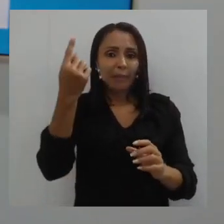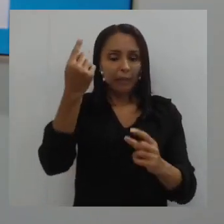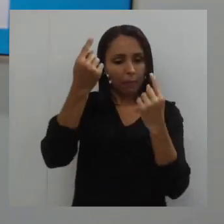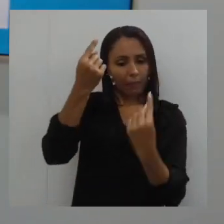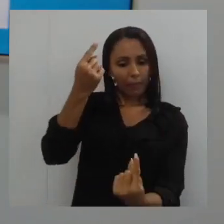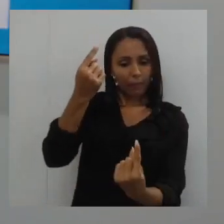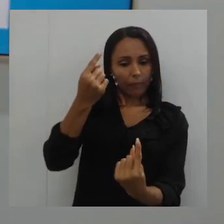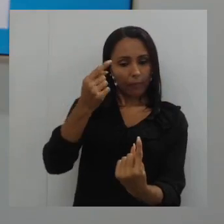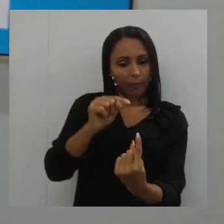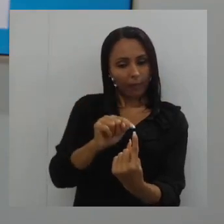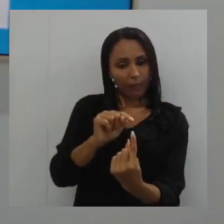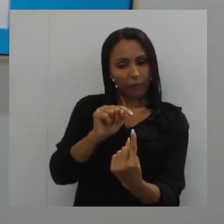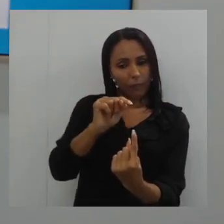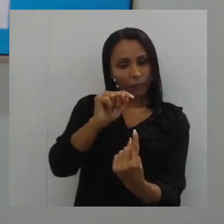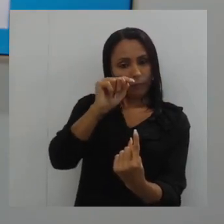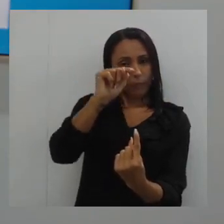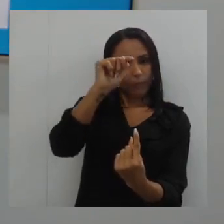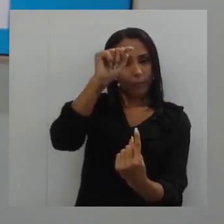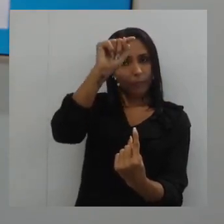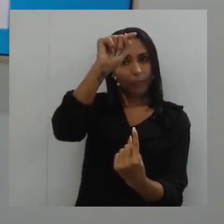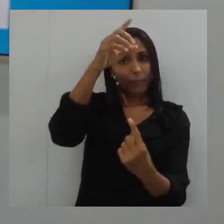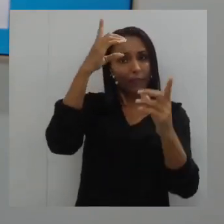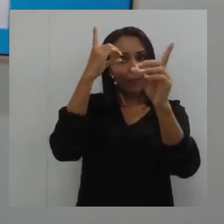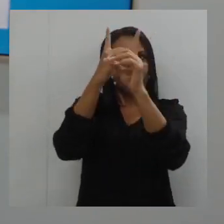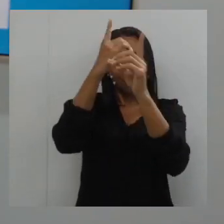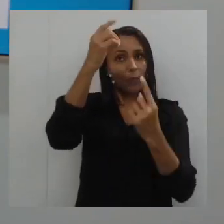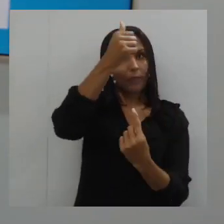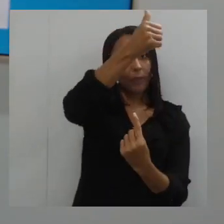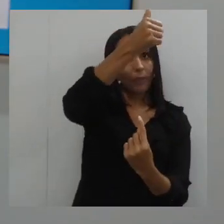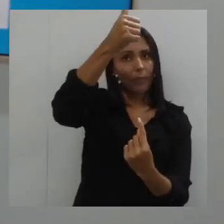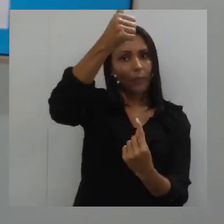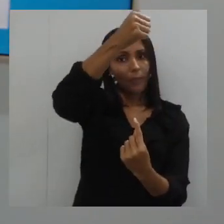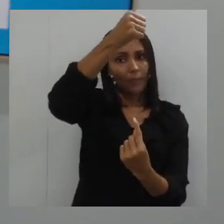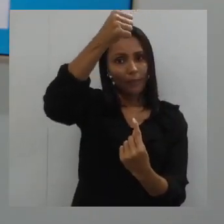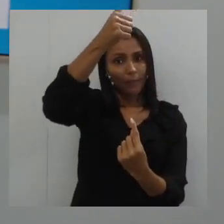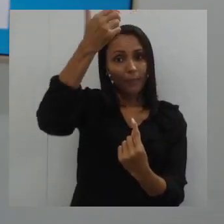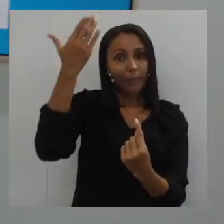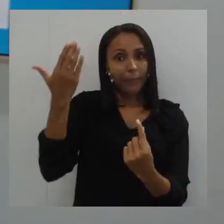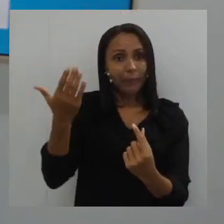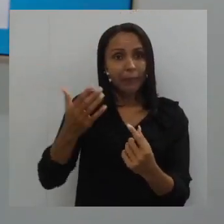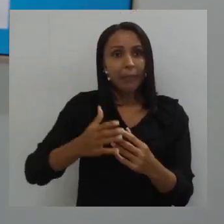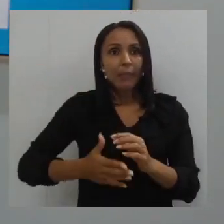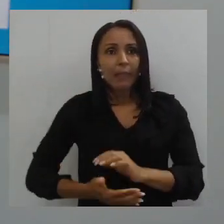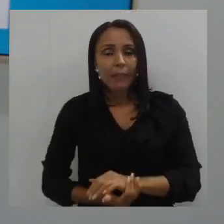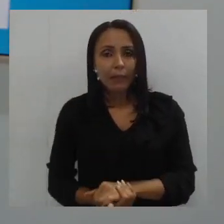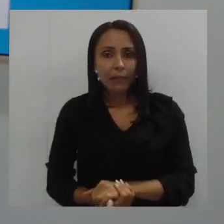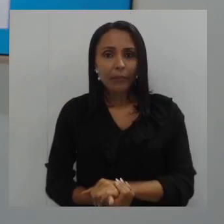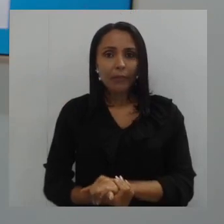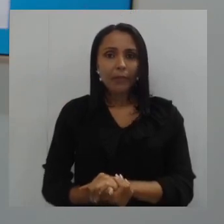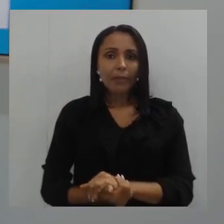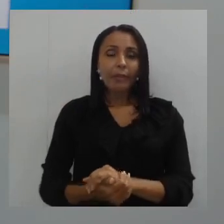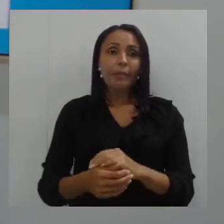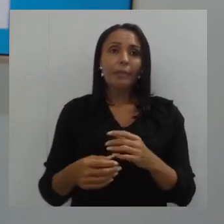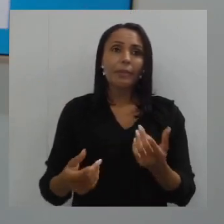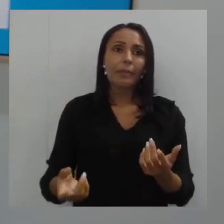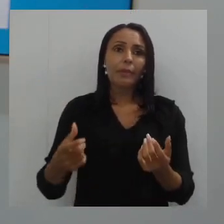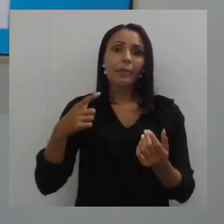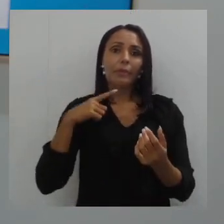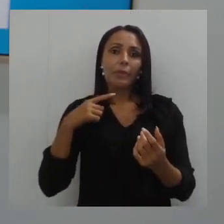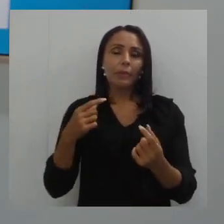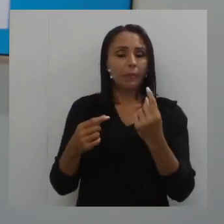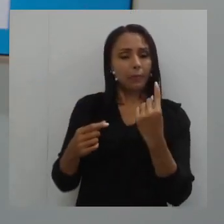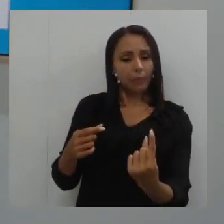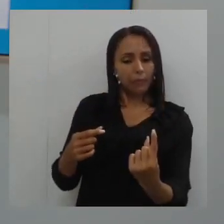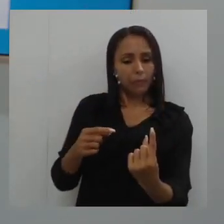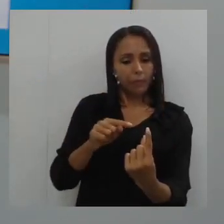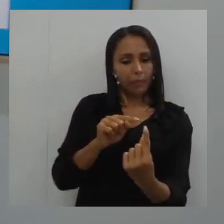1, eu vou subir e encontro o ponto 11. Então, nesse primeiro ponto aqui, eu tenho o ponto 1